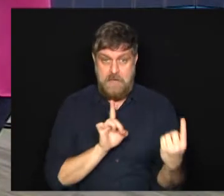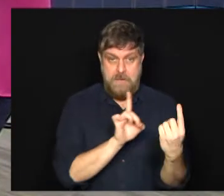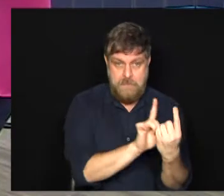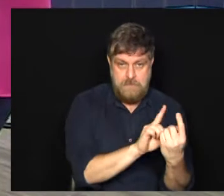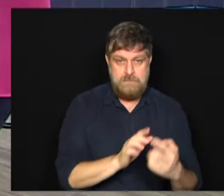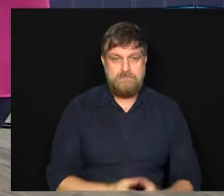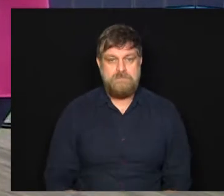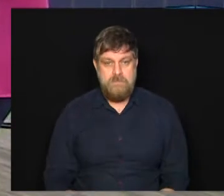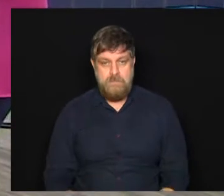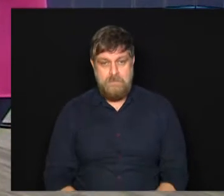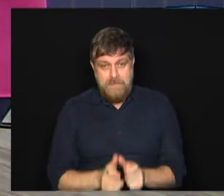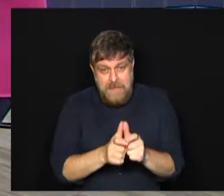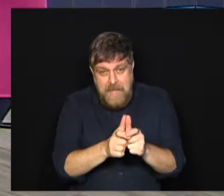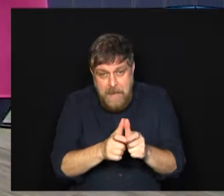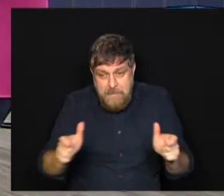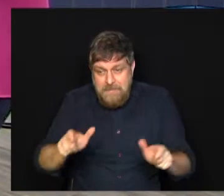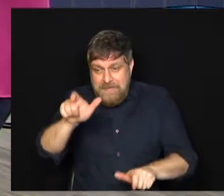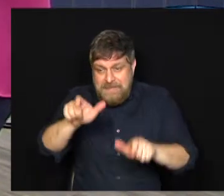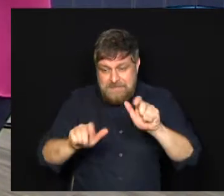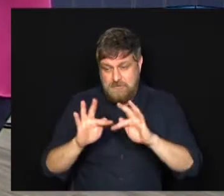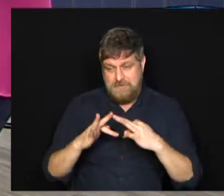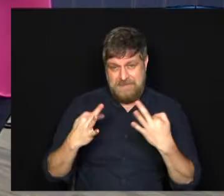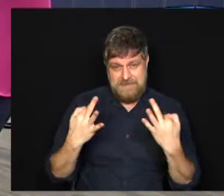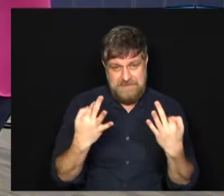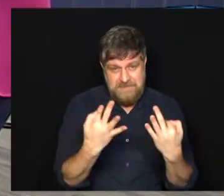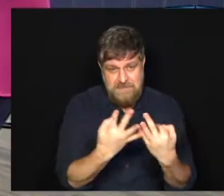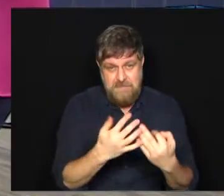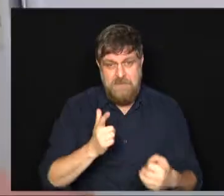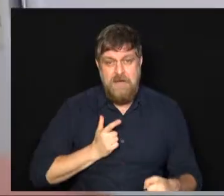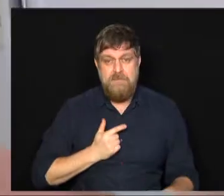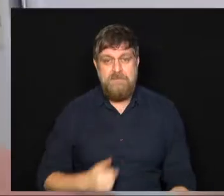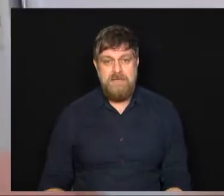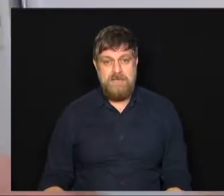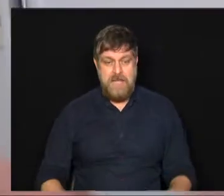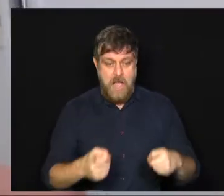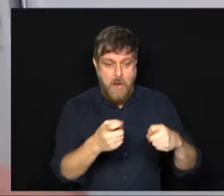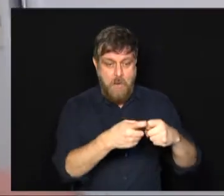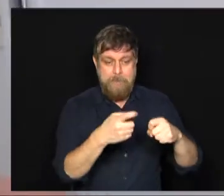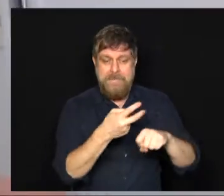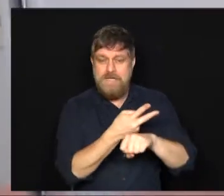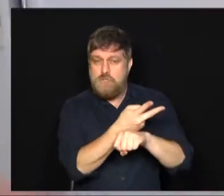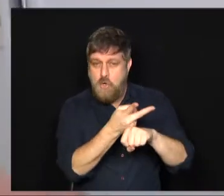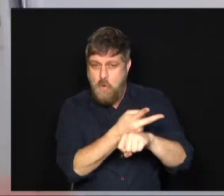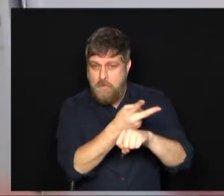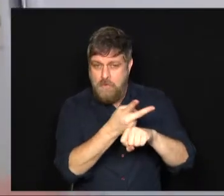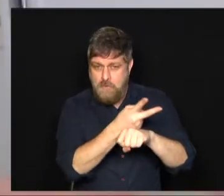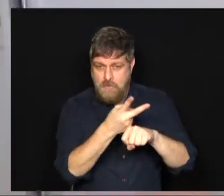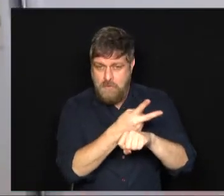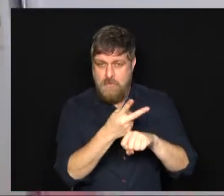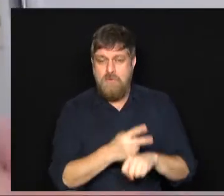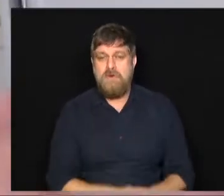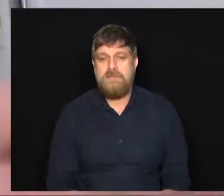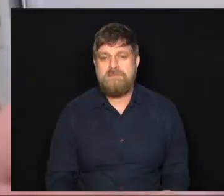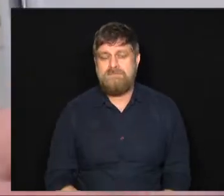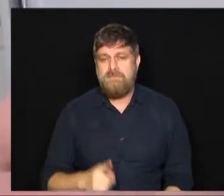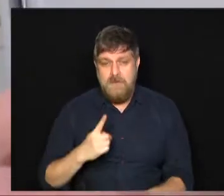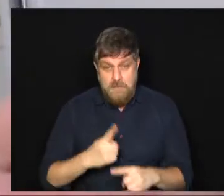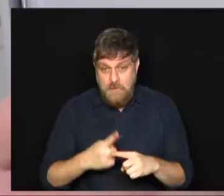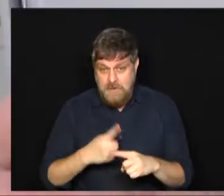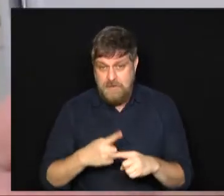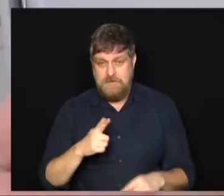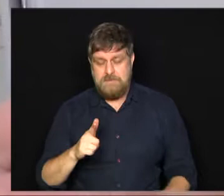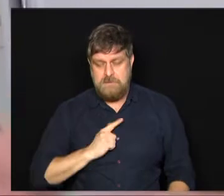A maioria dos pacientes e das famílias, eles procuram o médico, o neurologista, psiquiatra, geriatra,